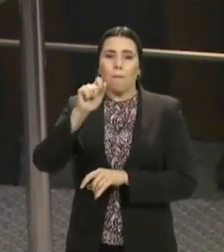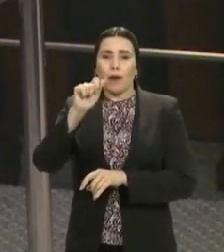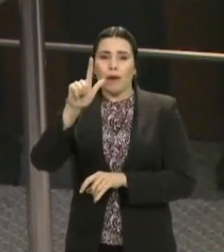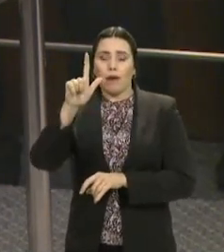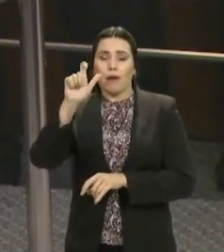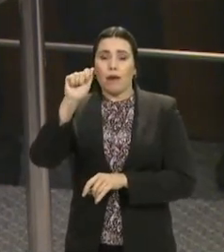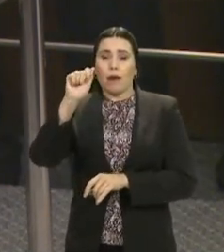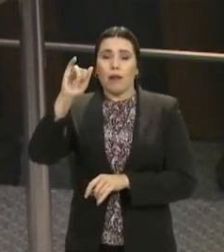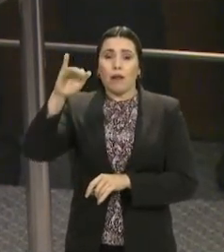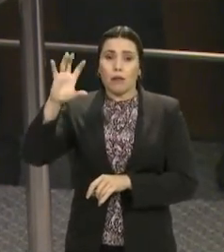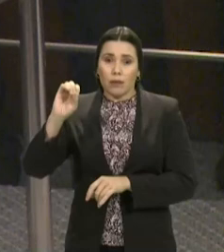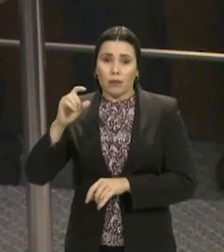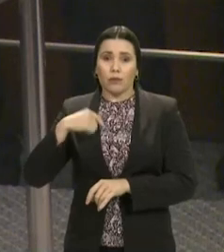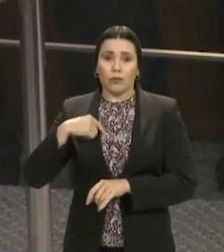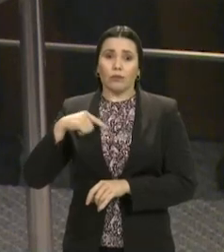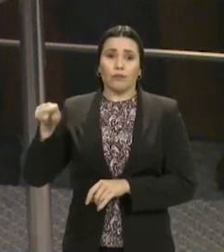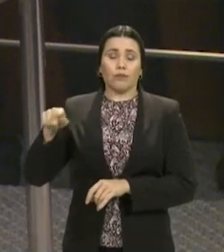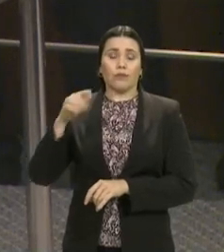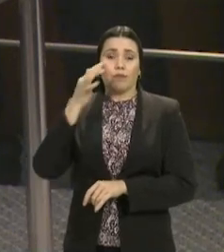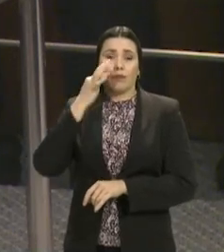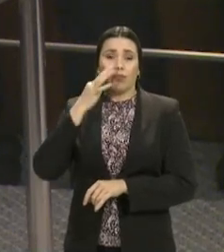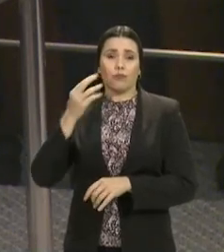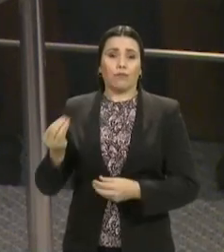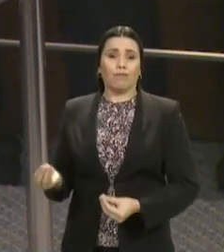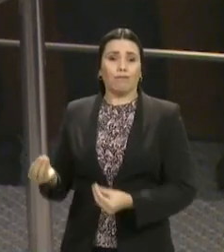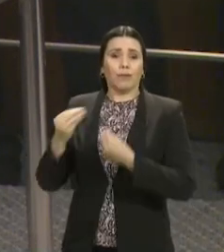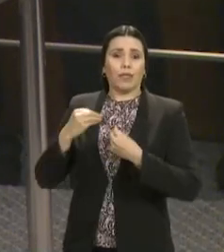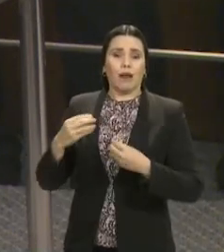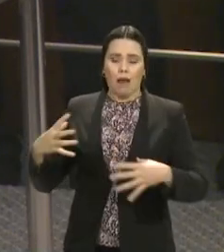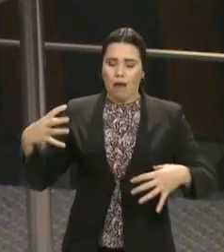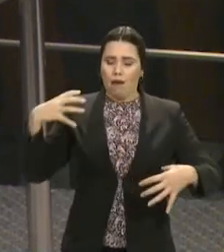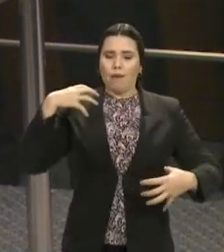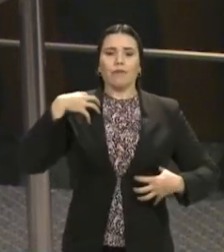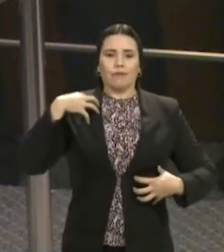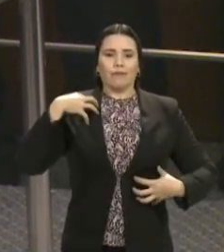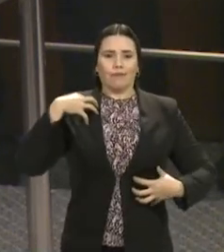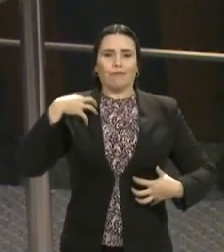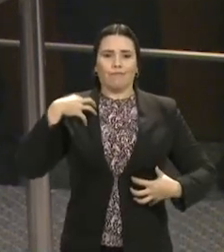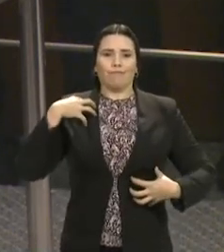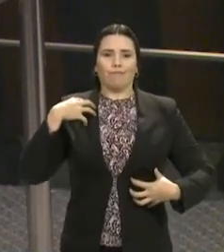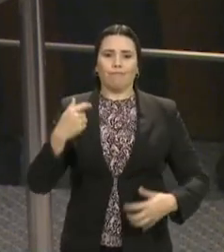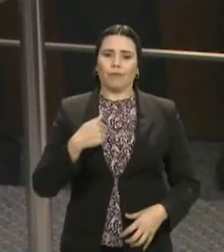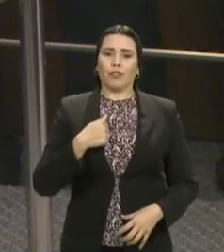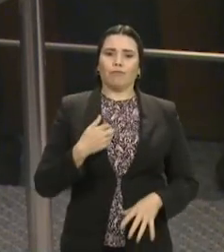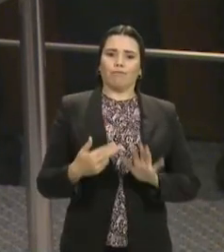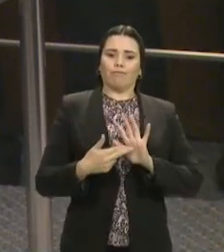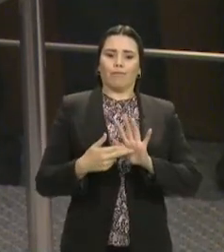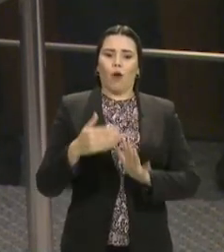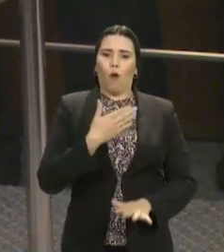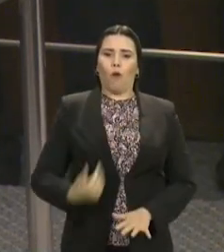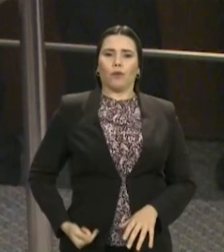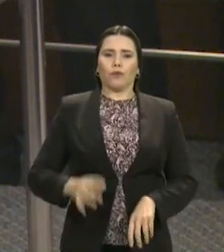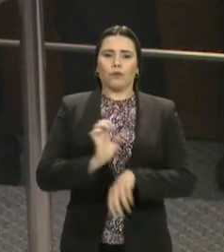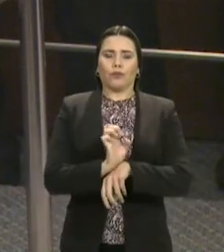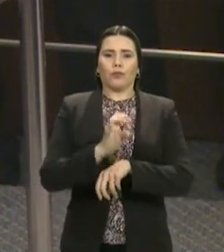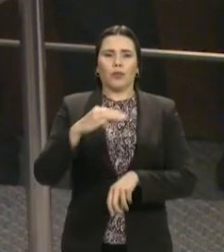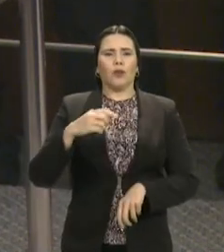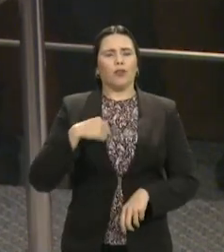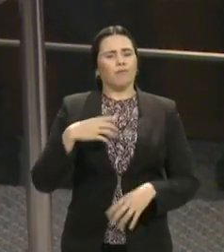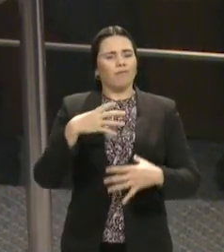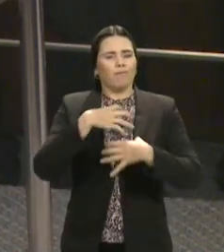o meu peito, para o meu coração, ainda mais emoção, mas, acima de tudo, responsabilidade de continuar cumprindo essa